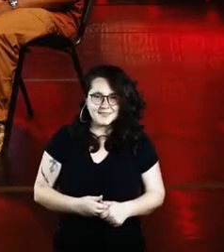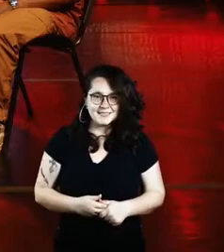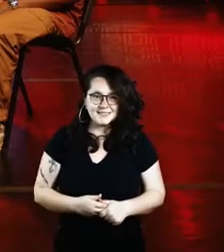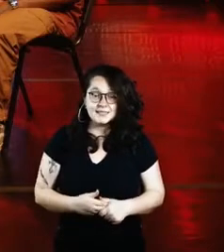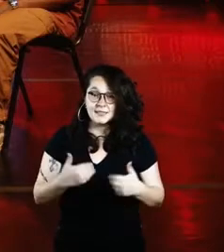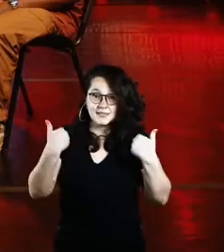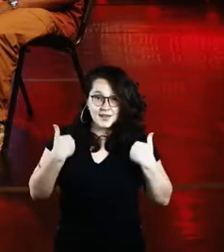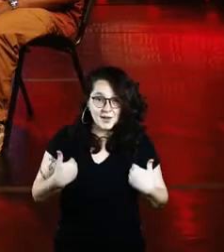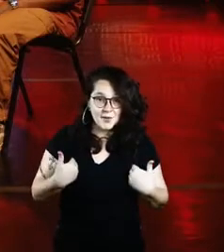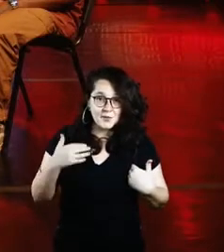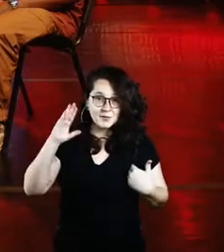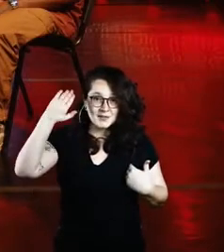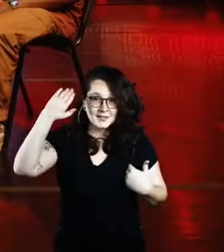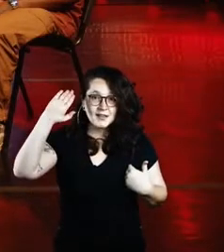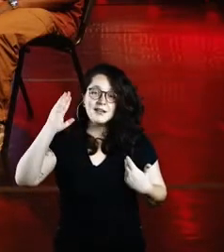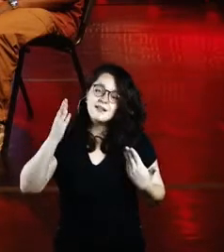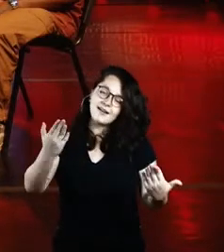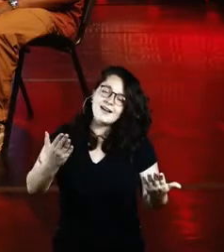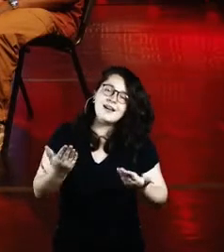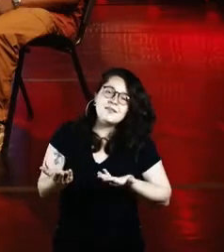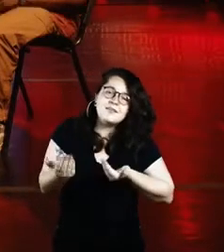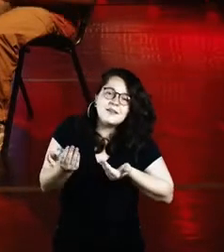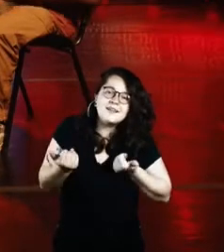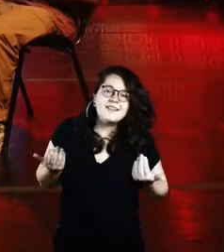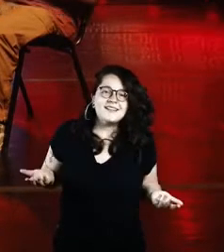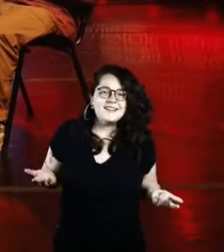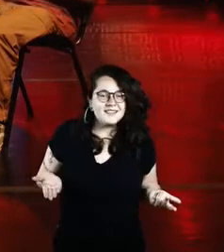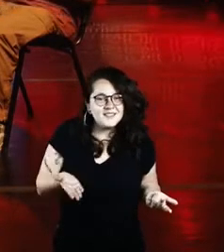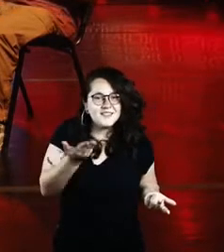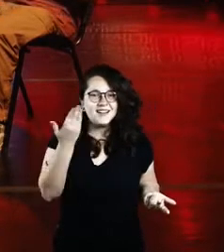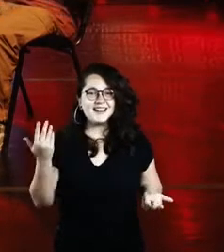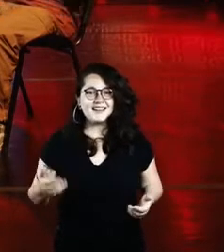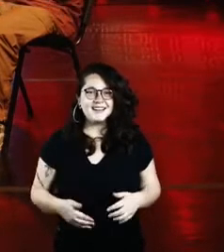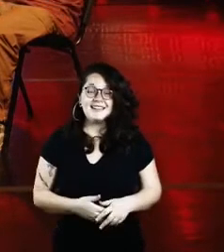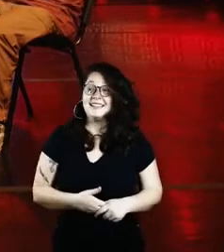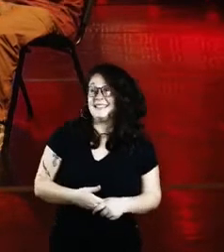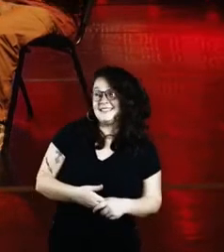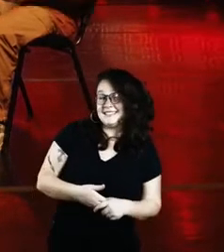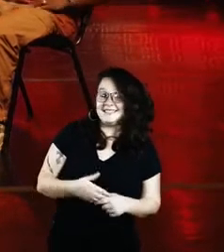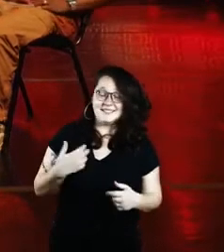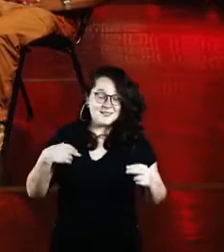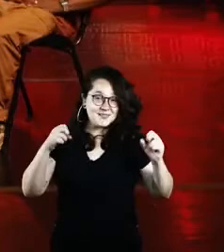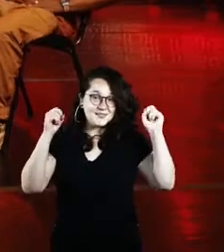Sou eu agora? É o mais novinho, né? Agora é o mais novinho. Tá indo assim, né?